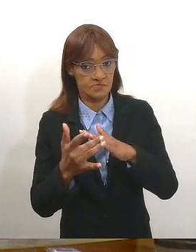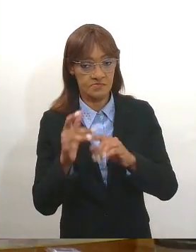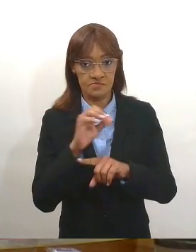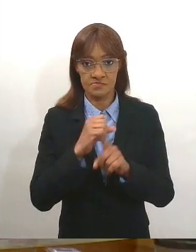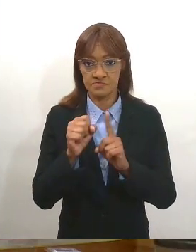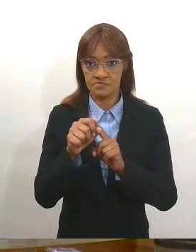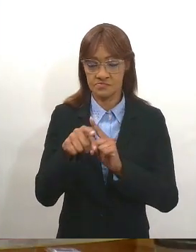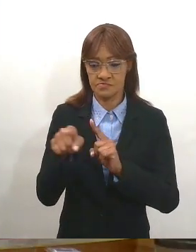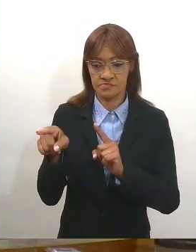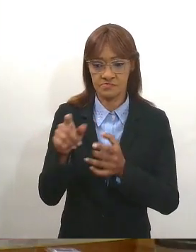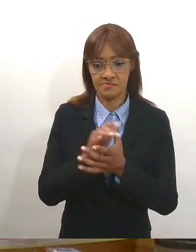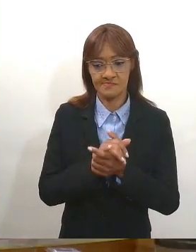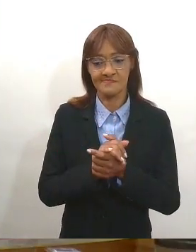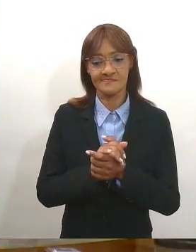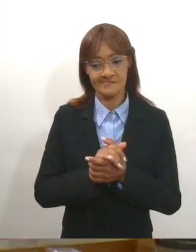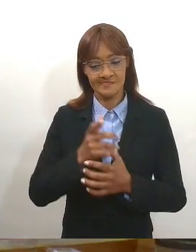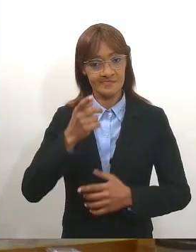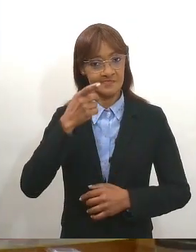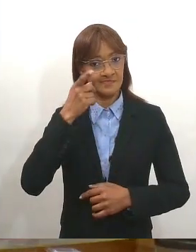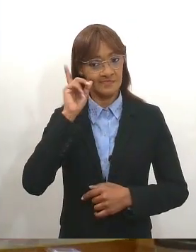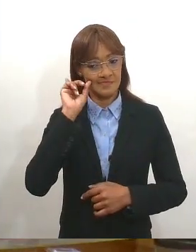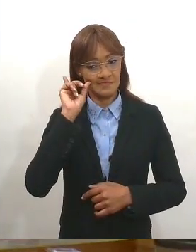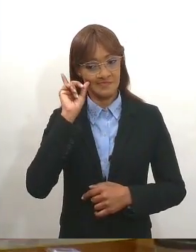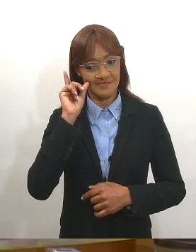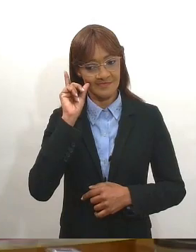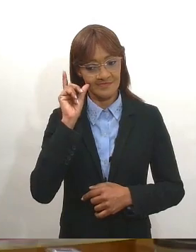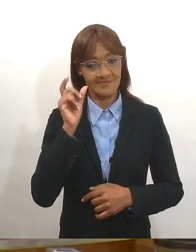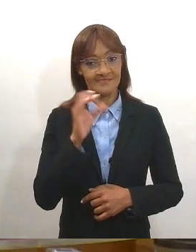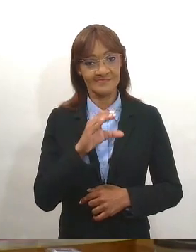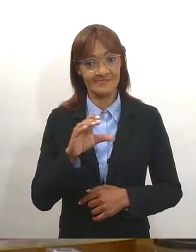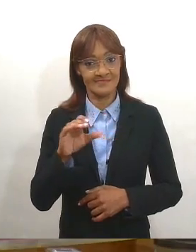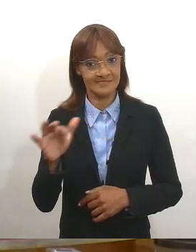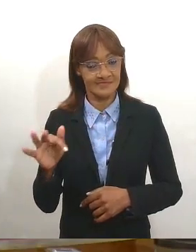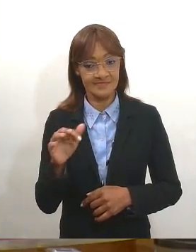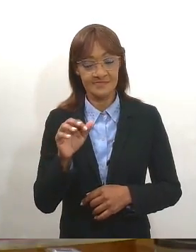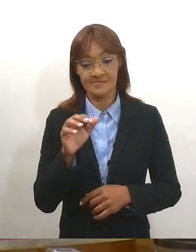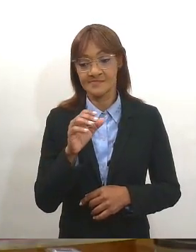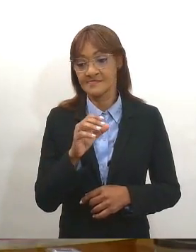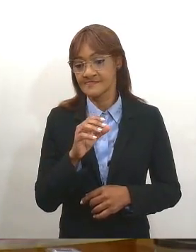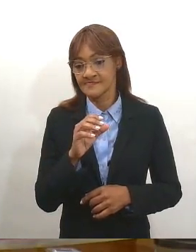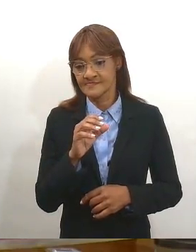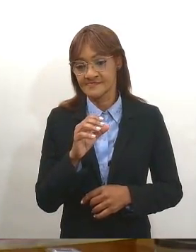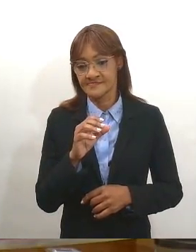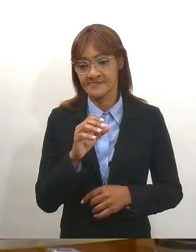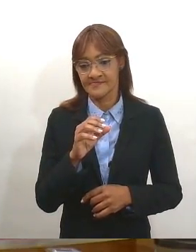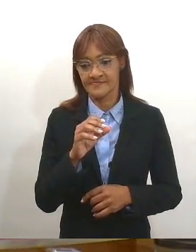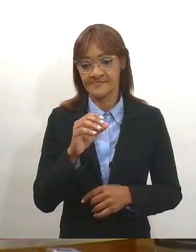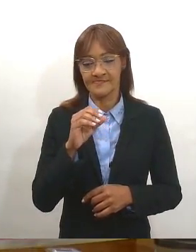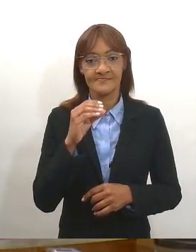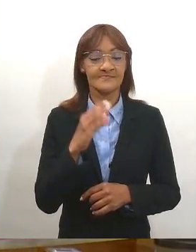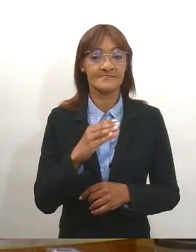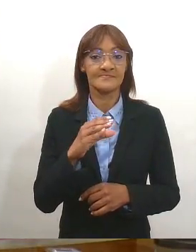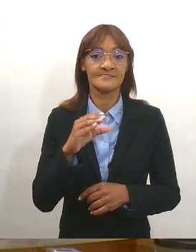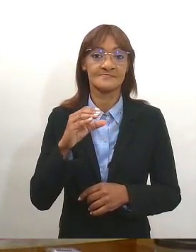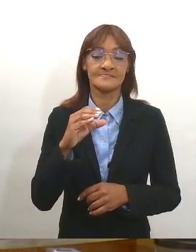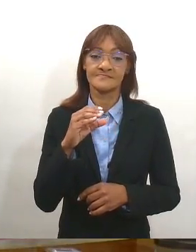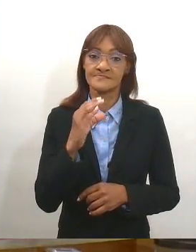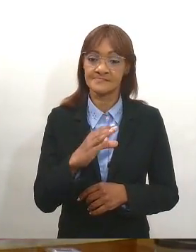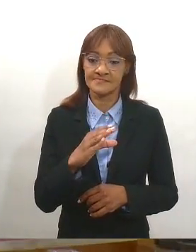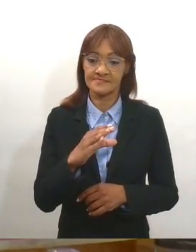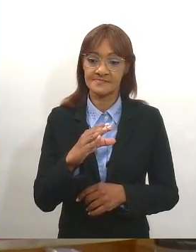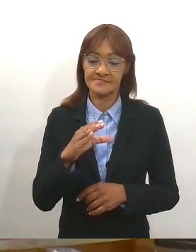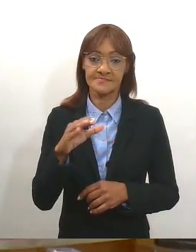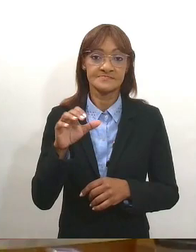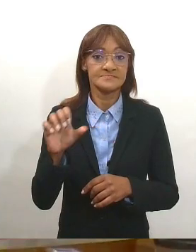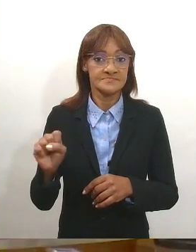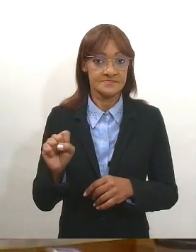teve até uma reunião entre o secretário-chefe da Casa Civil, o secretário de comunicação do governo, a presidente do DETRAN